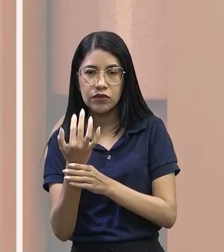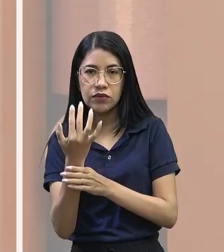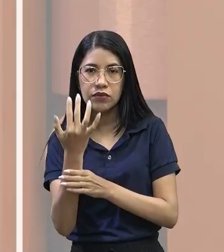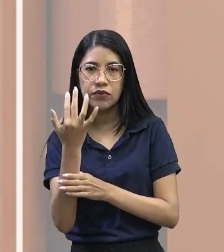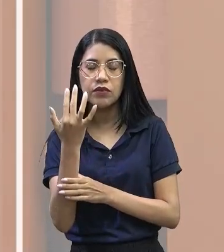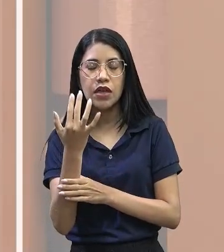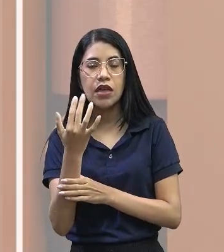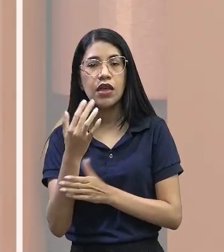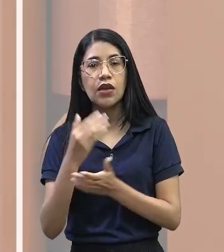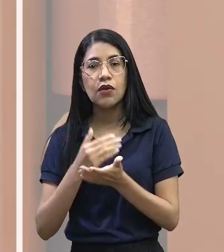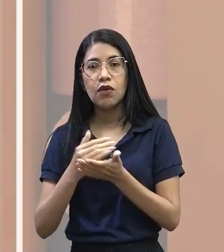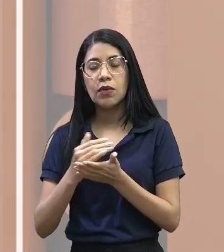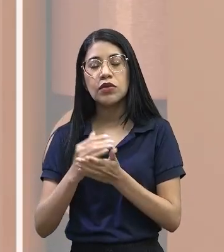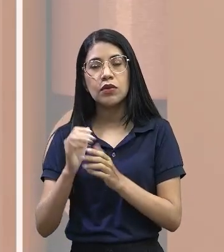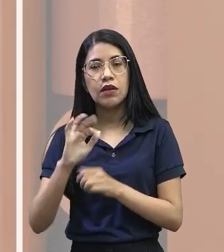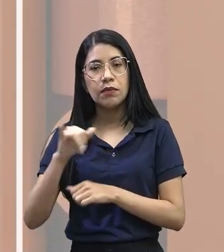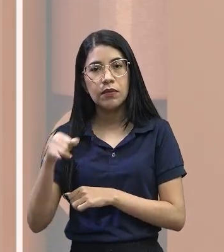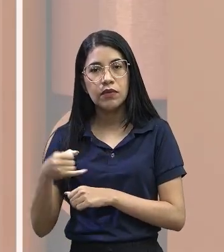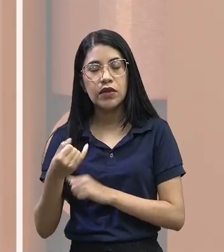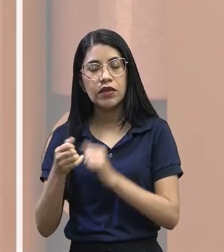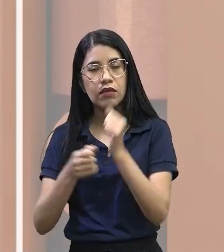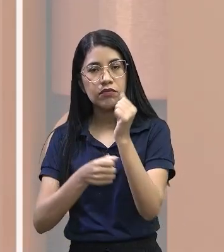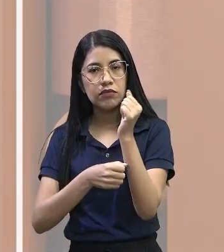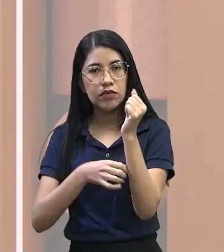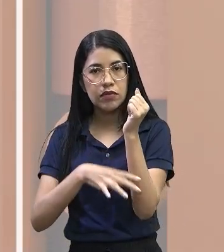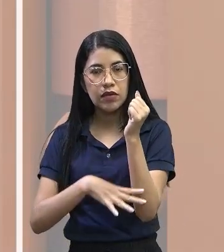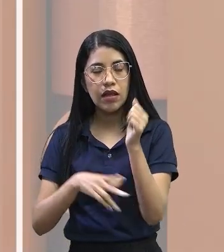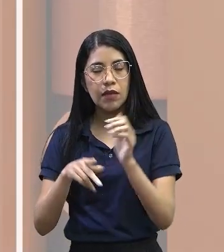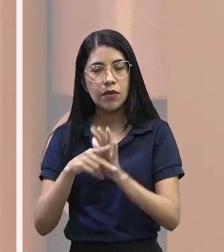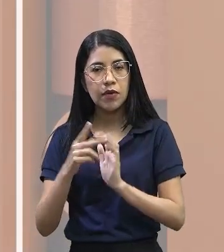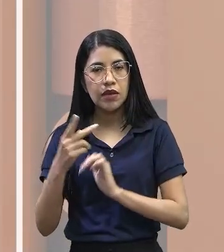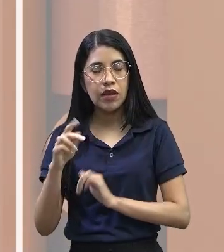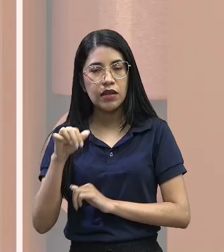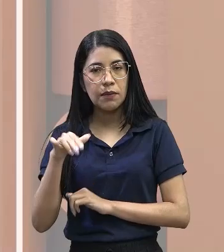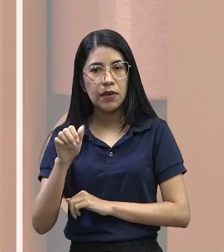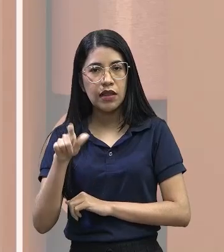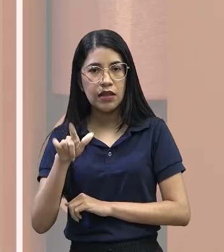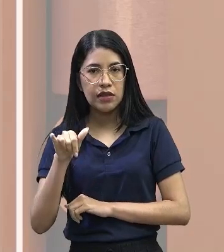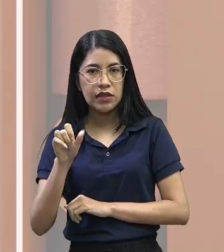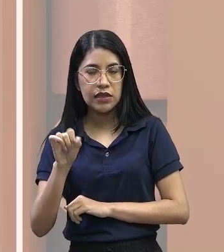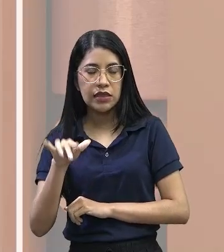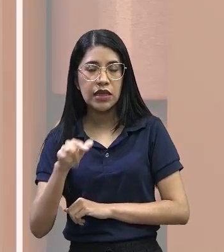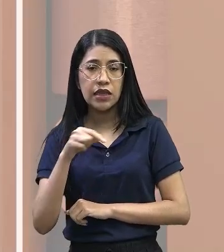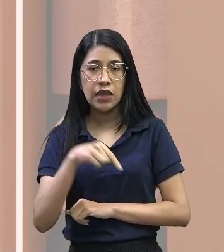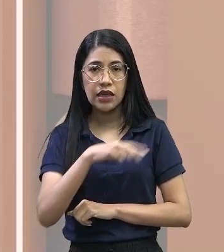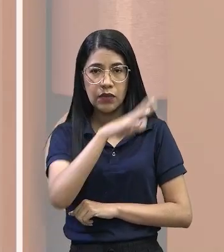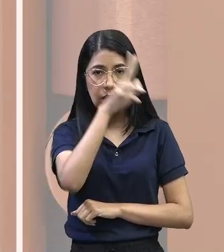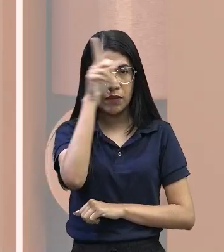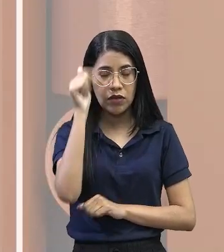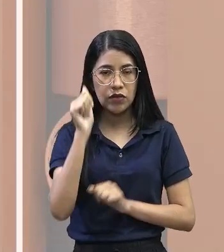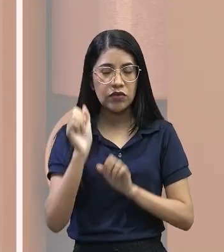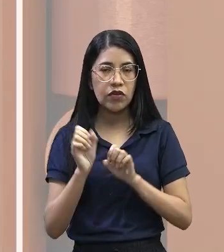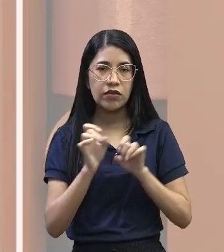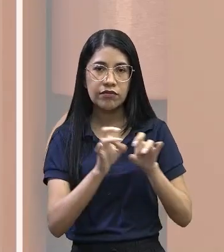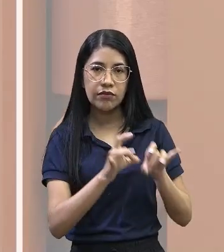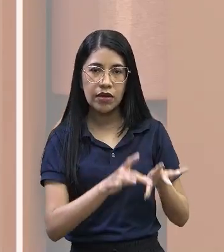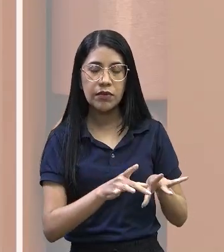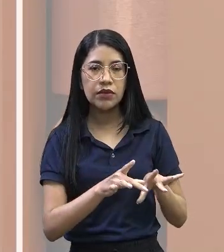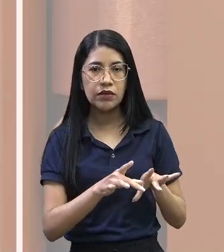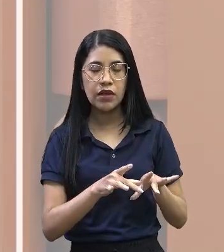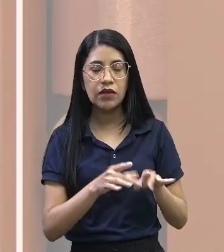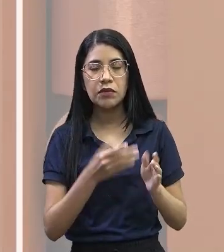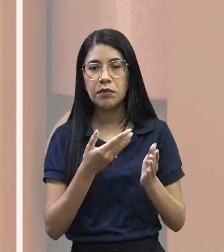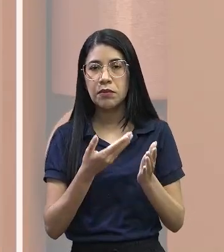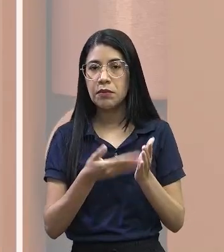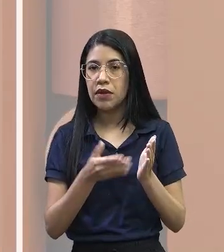começaram a explorar as seringas da Malásia e a região amazônica, então aqui ficou de escanteio, ficou sem o seu